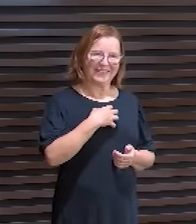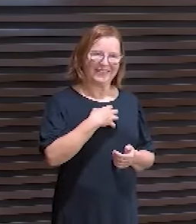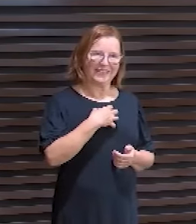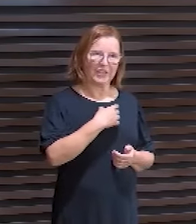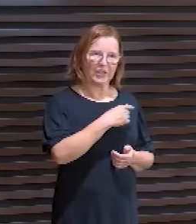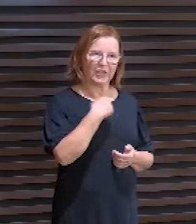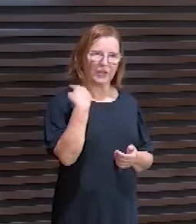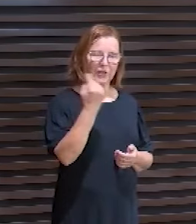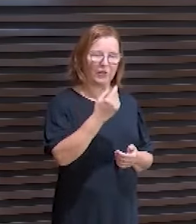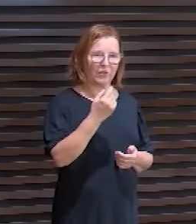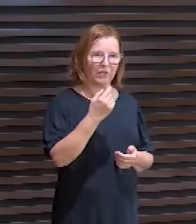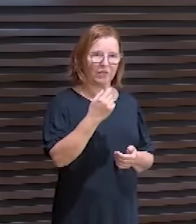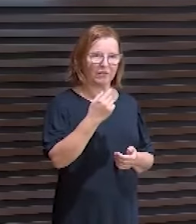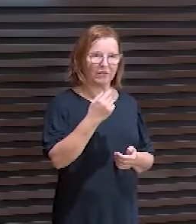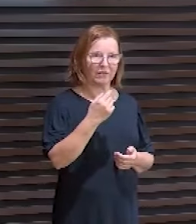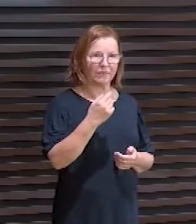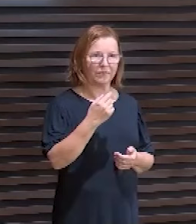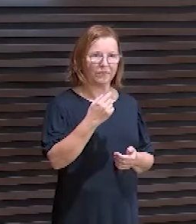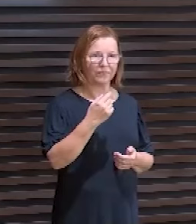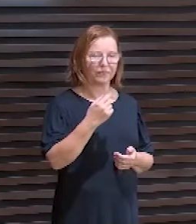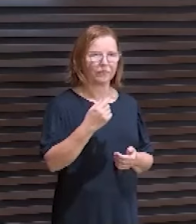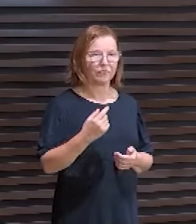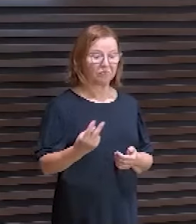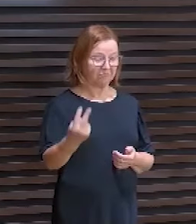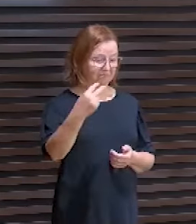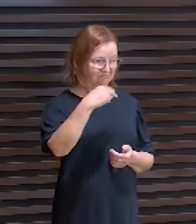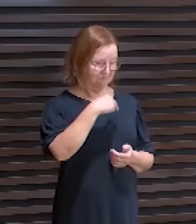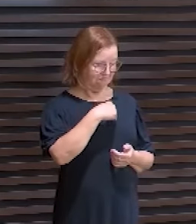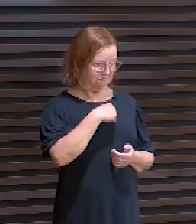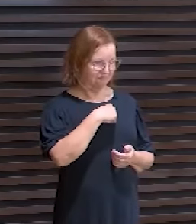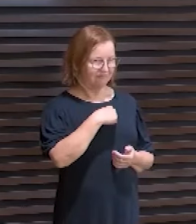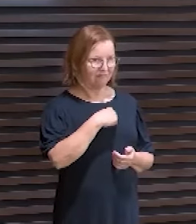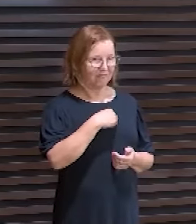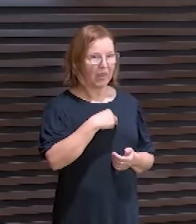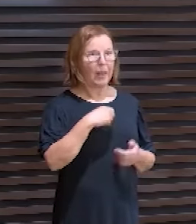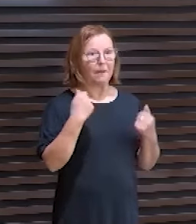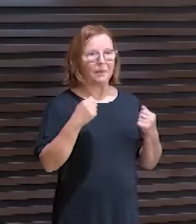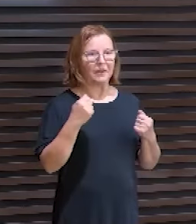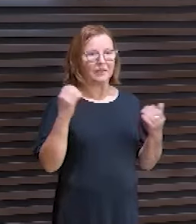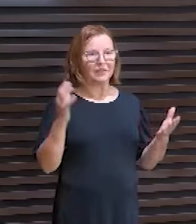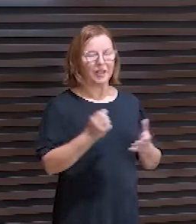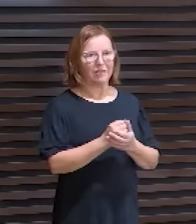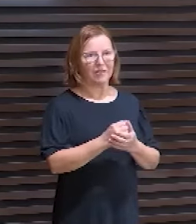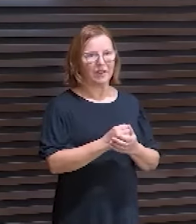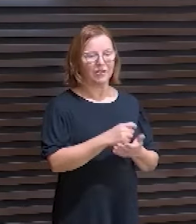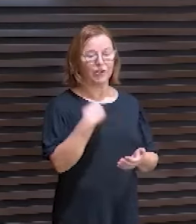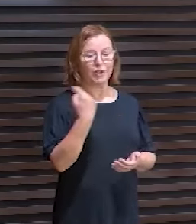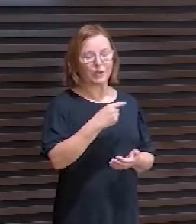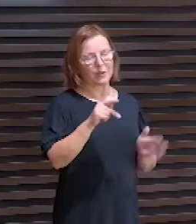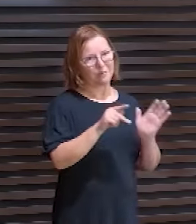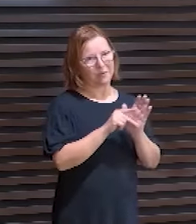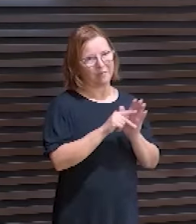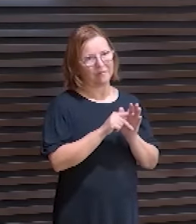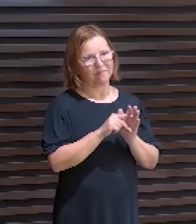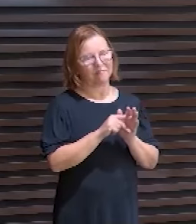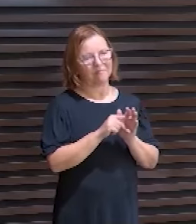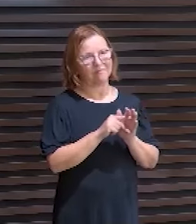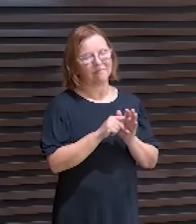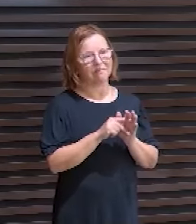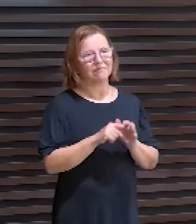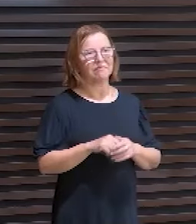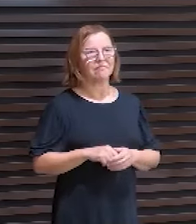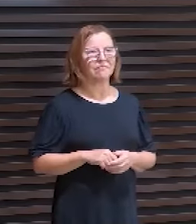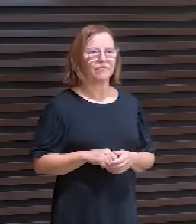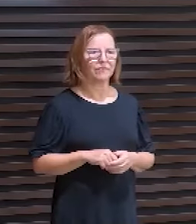se autoavaliar precisamos nos salvar de nós mesmos e como nós sabemos que nós estamos com